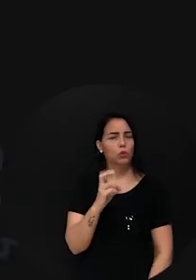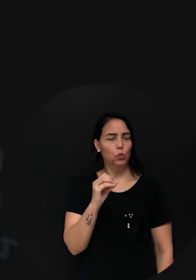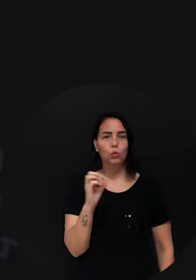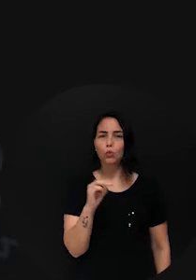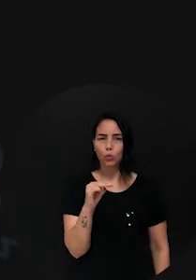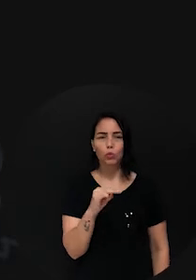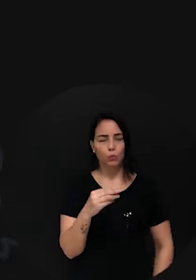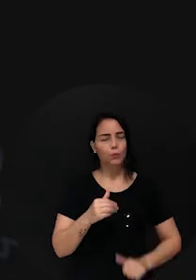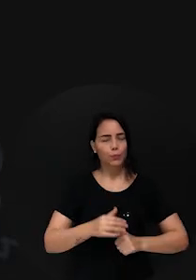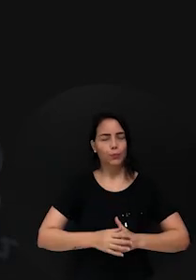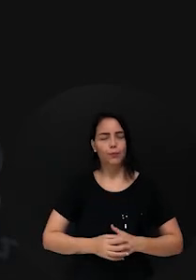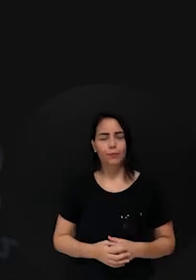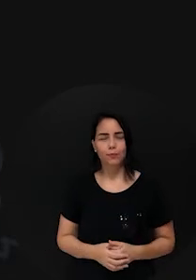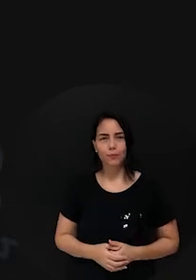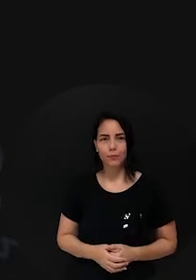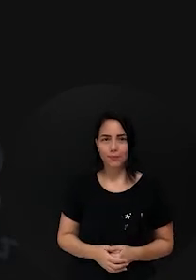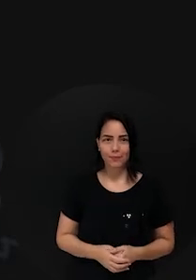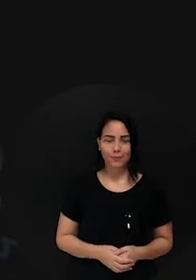só o canto.